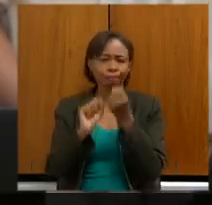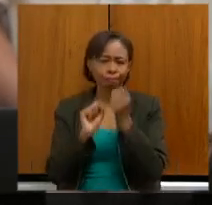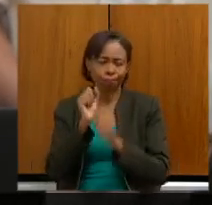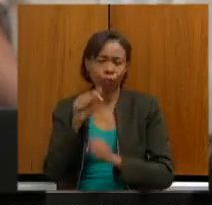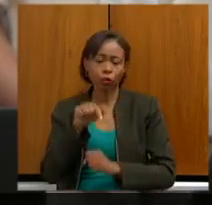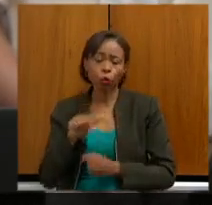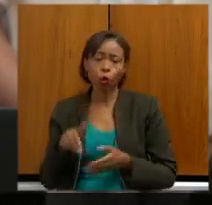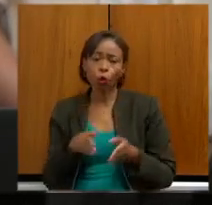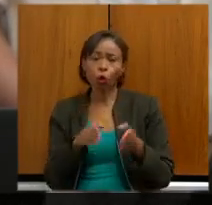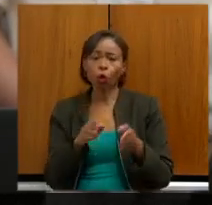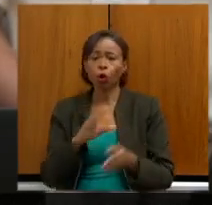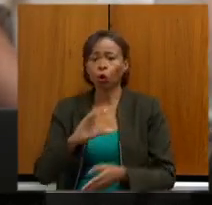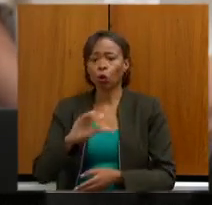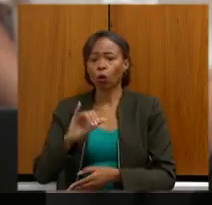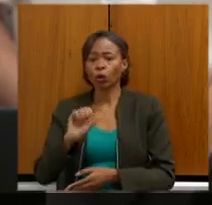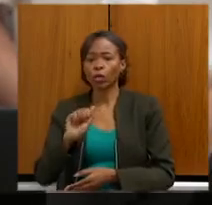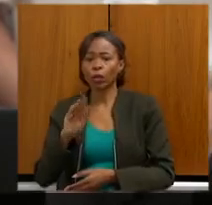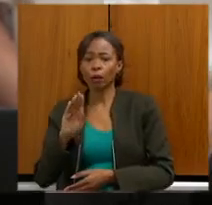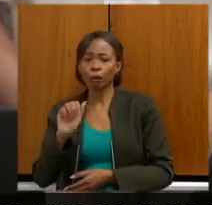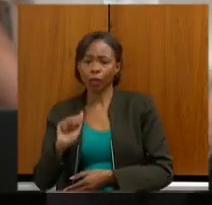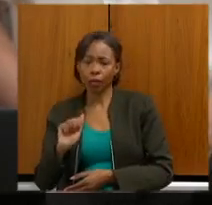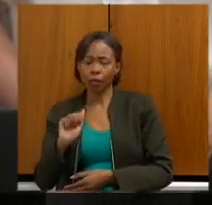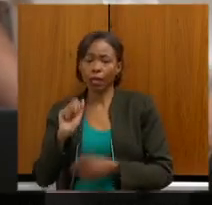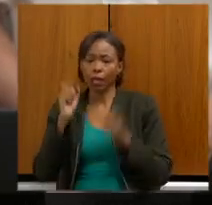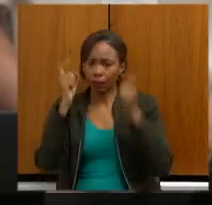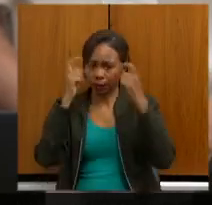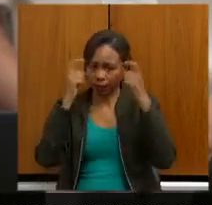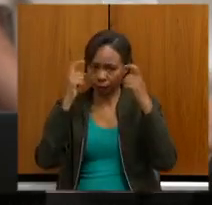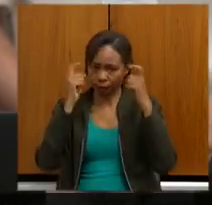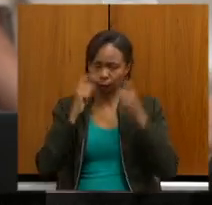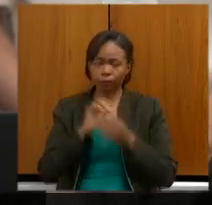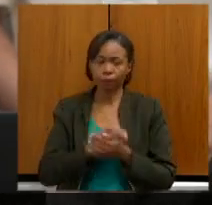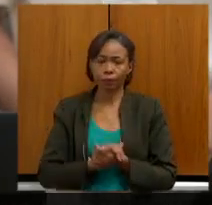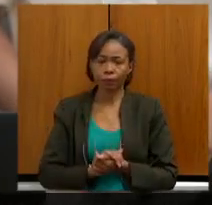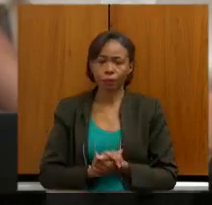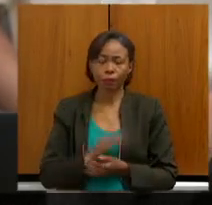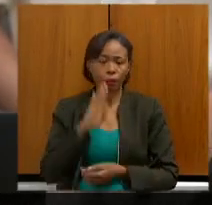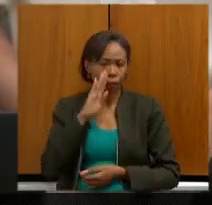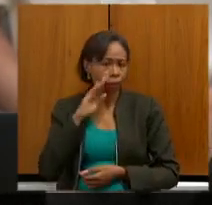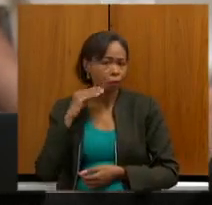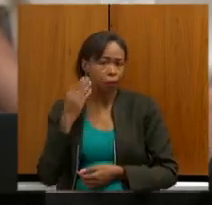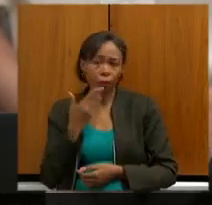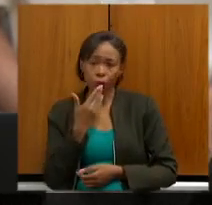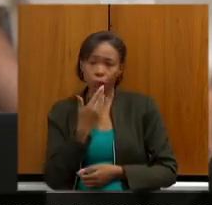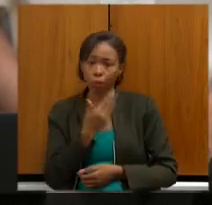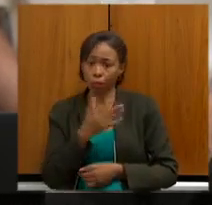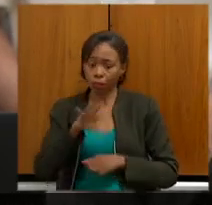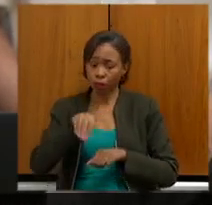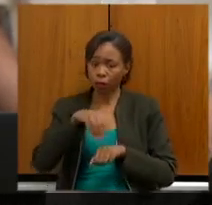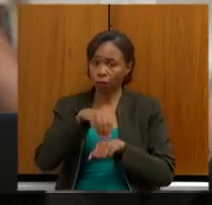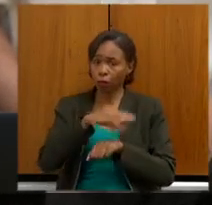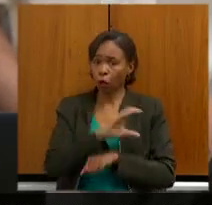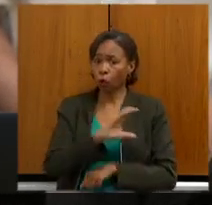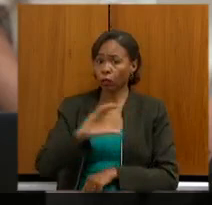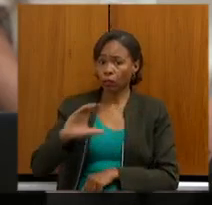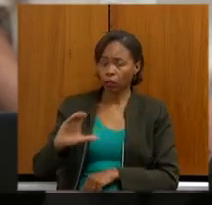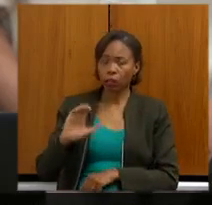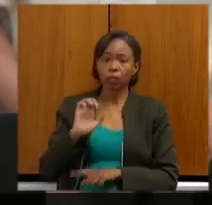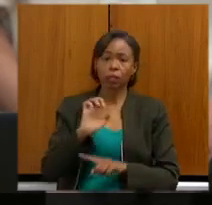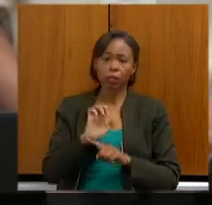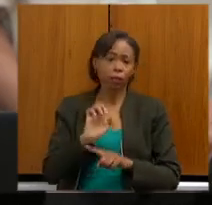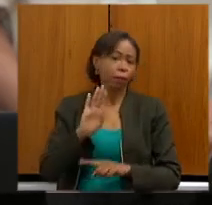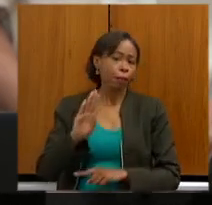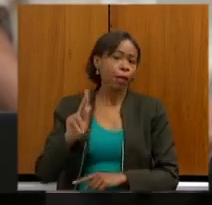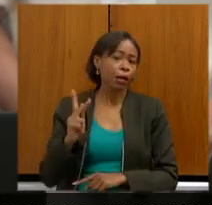município de Sabará Deputado a Beatriz seja encaminhado ao governador governadoria do Estado em